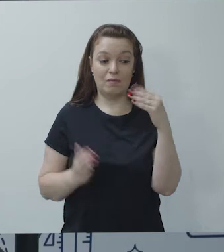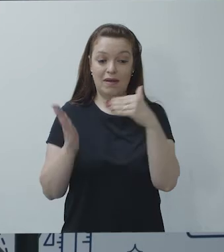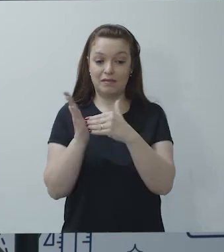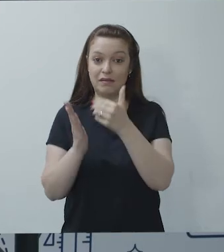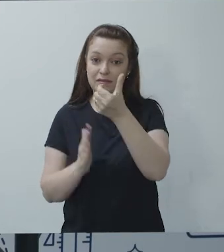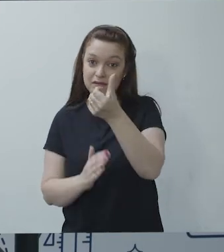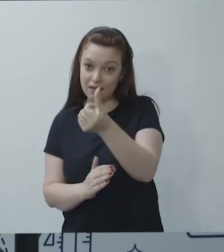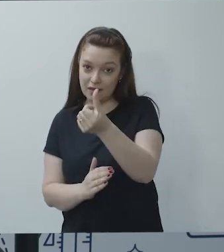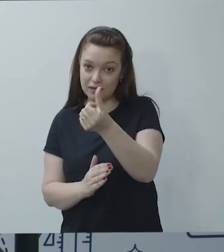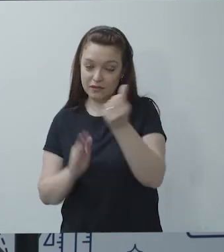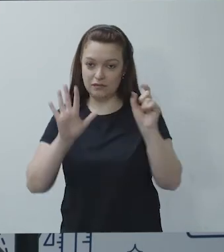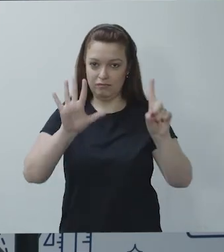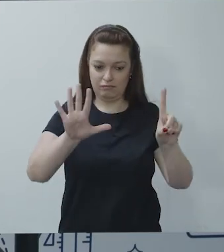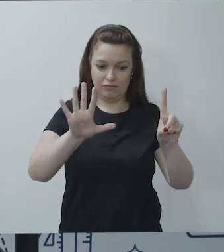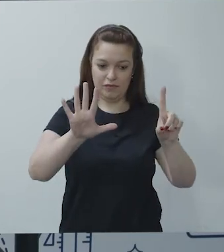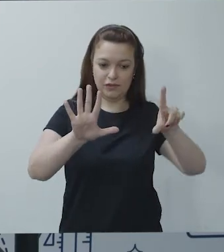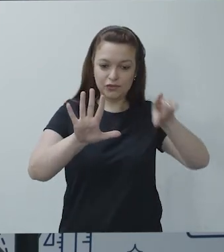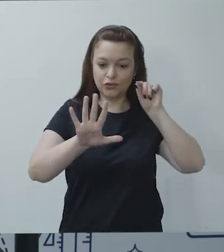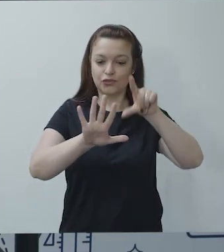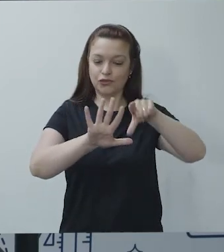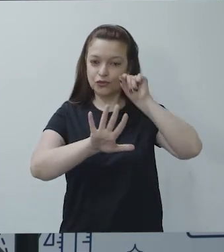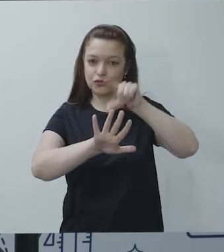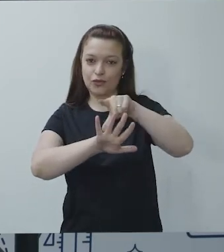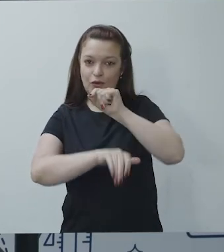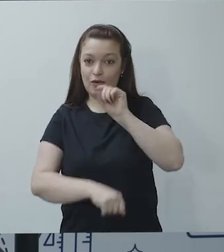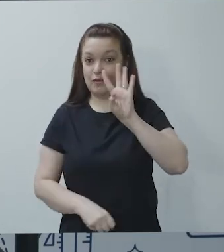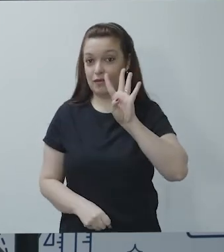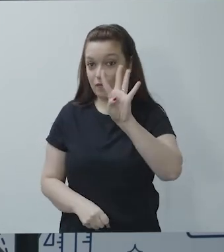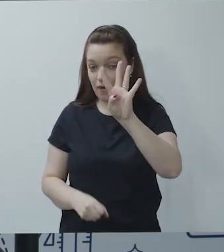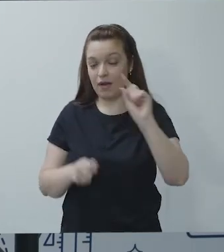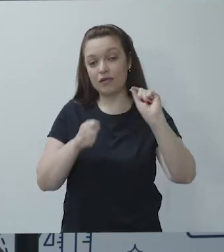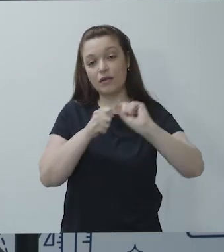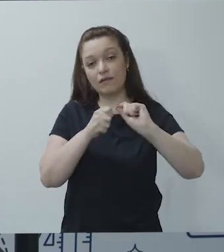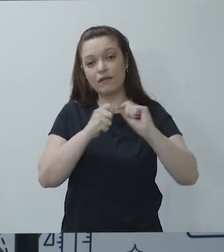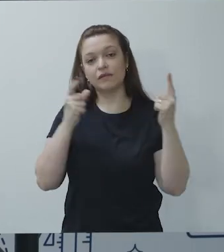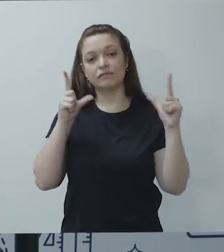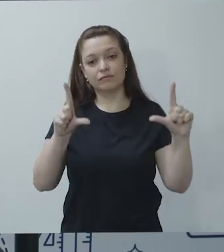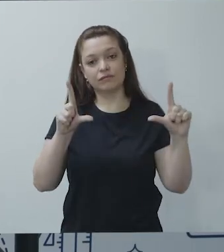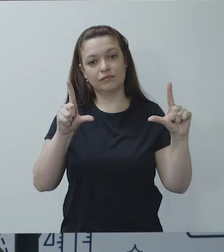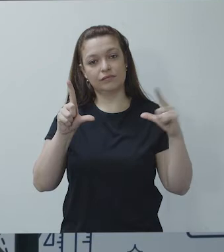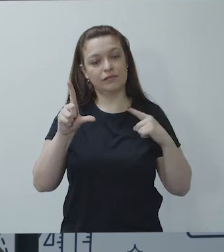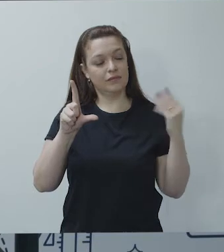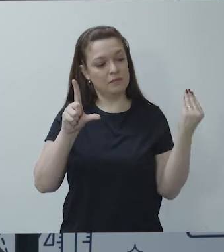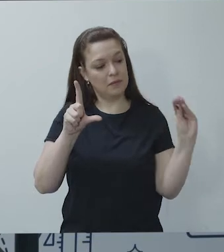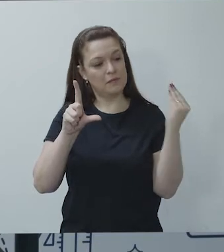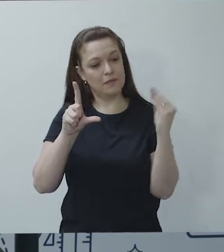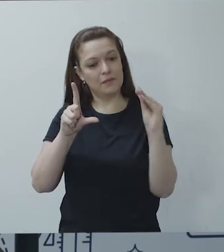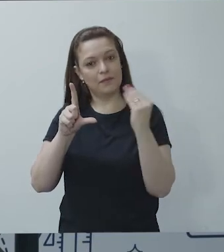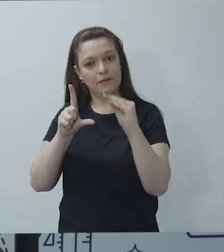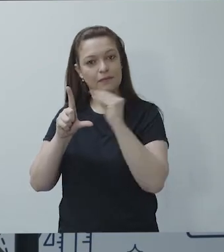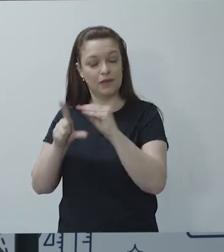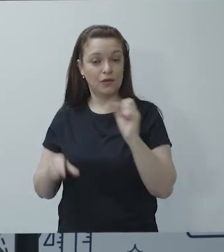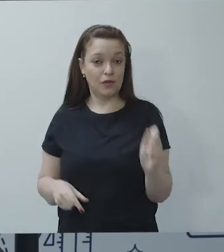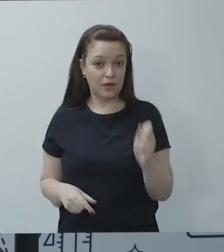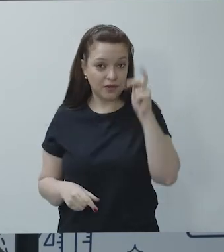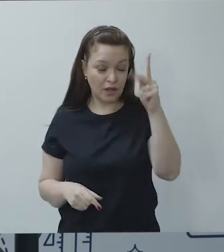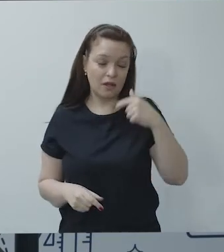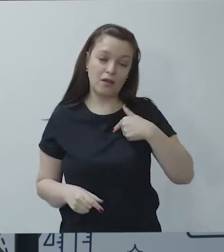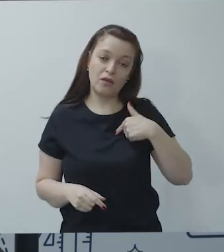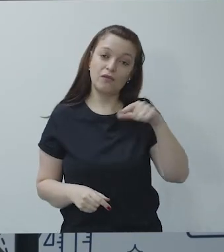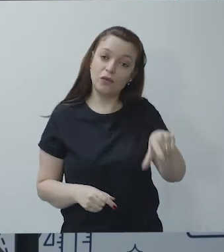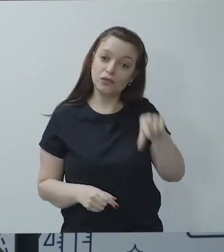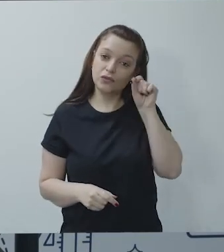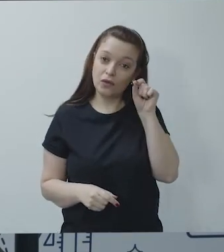a 6 para escrever em cada um dos quadradinhos lá da nossa folhinha, tá bom? Eu vou escolher aqui